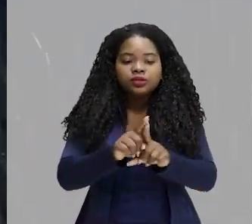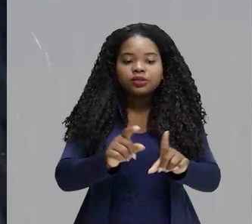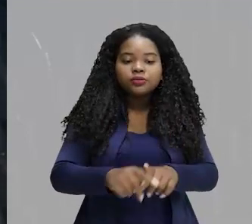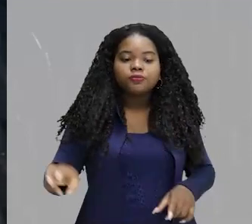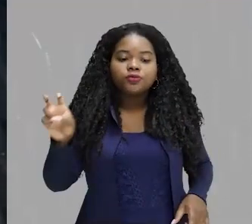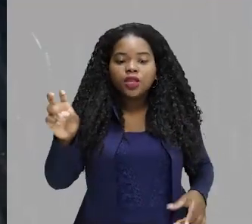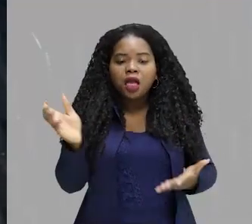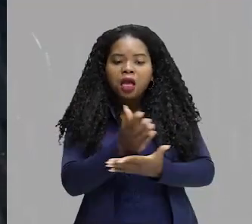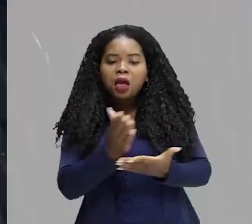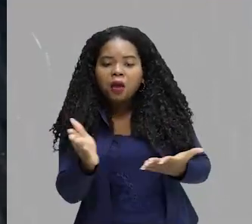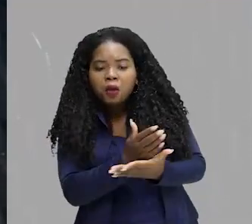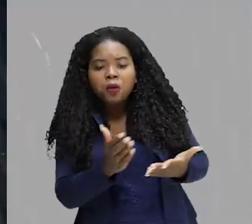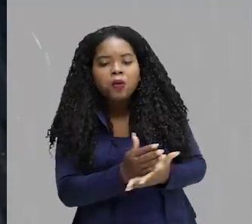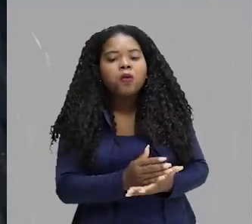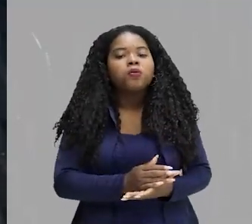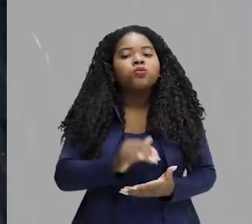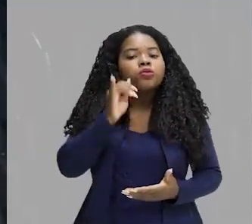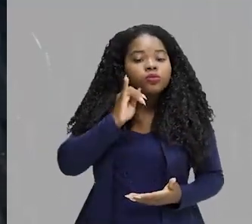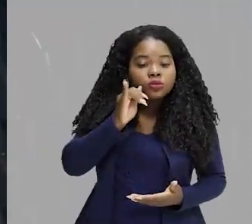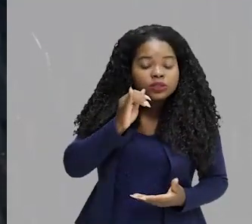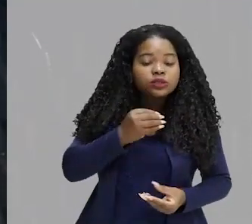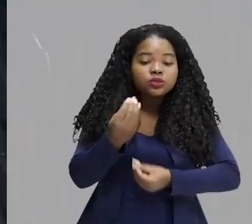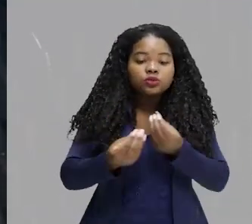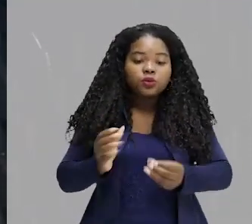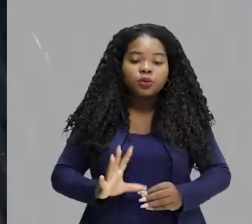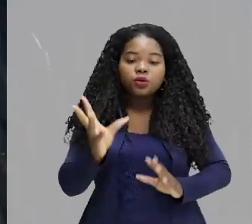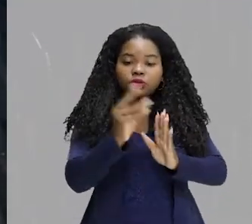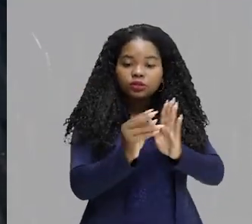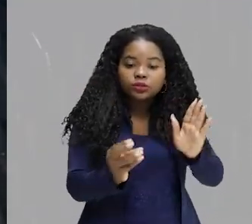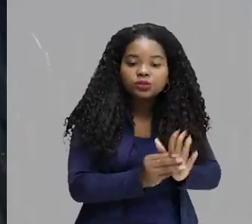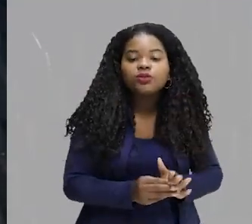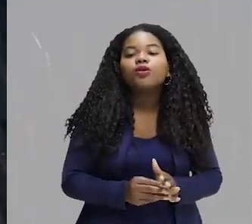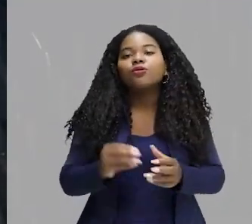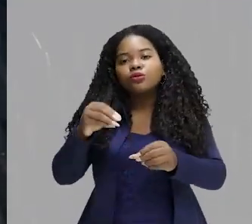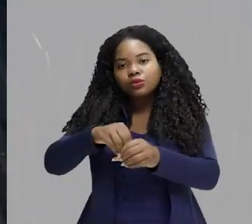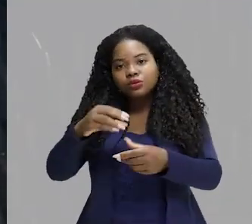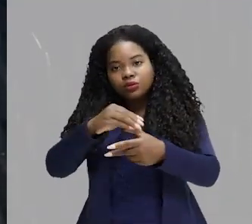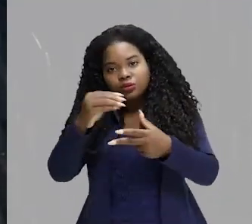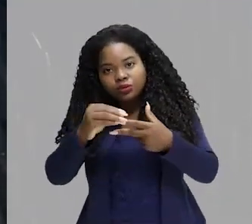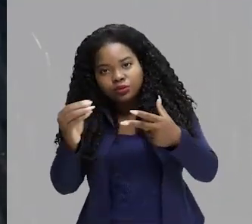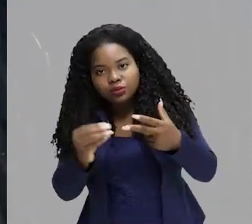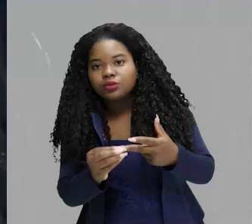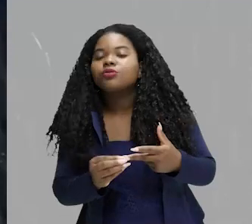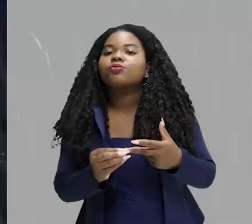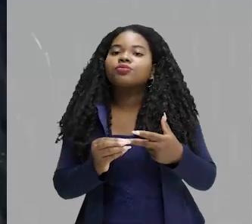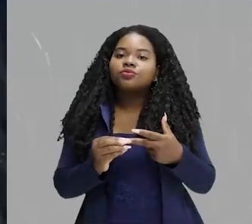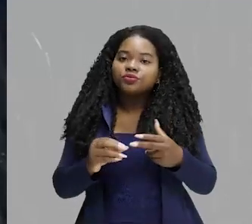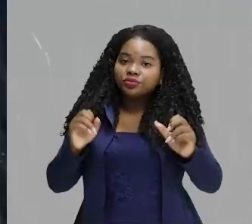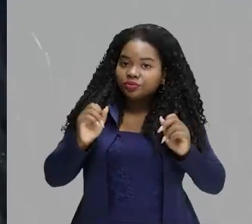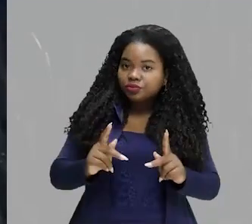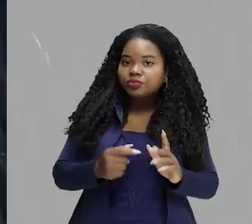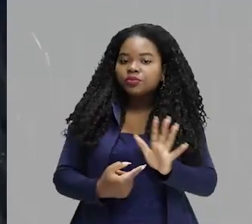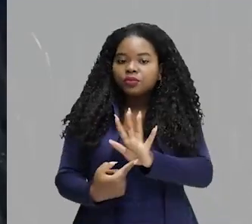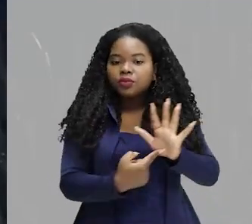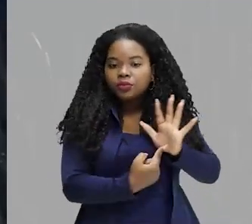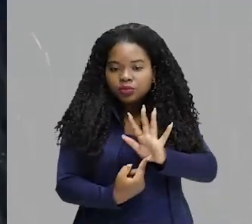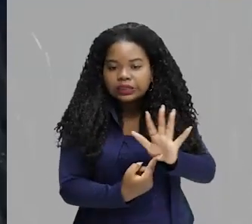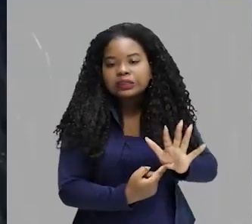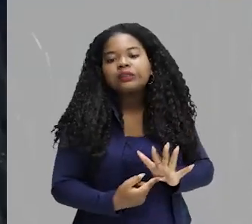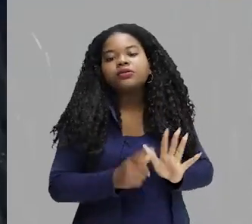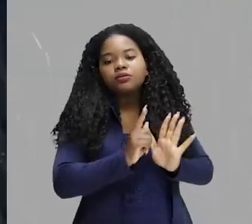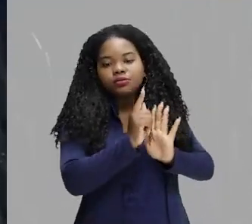alguns exemplos de como esse conteúdo já foi apresentado no Enem, com questões e sem questões, para mostrar esse